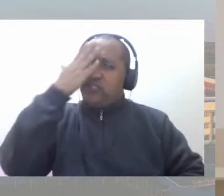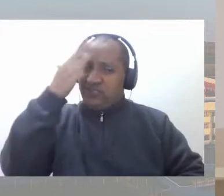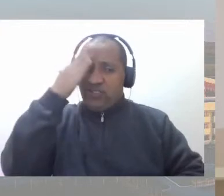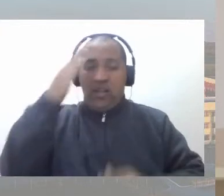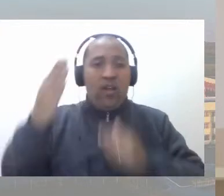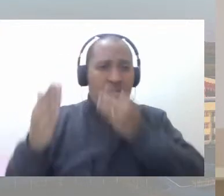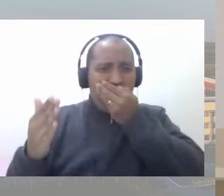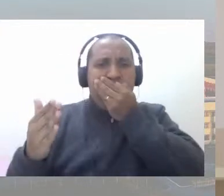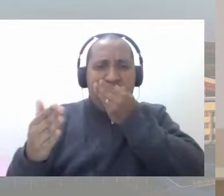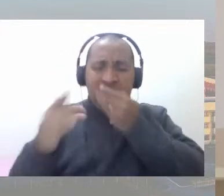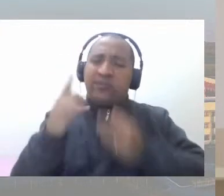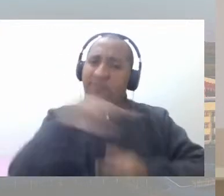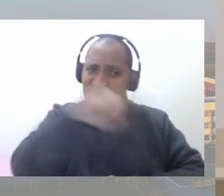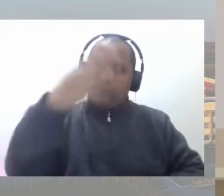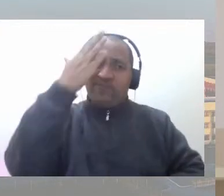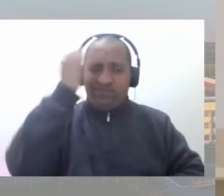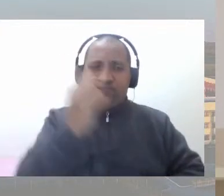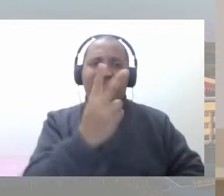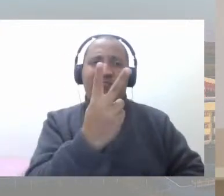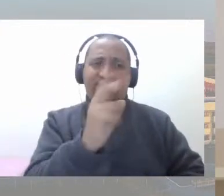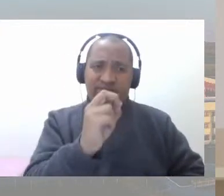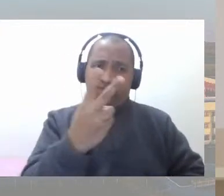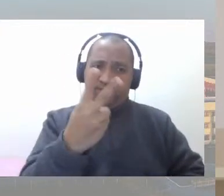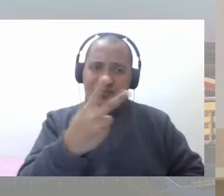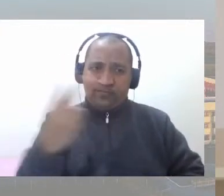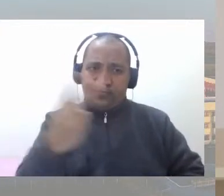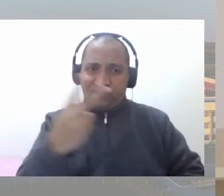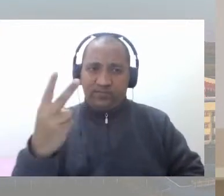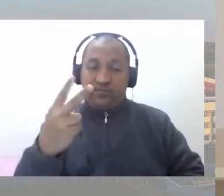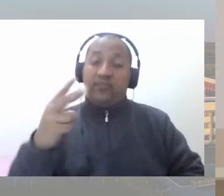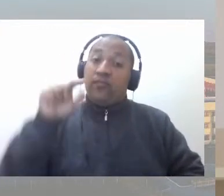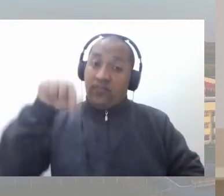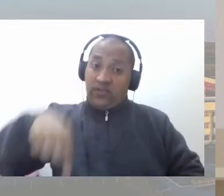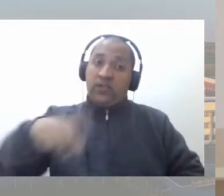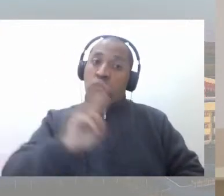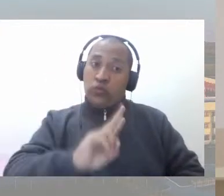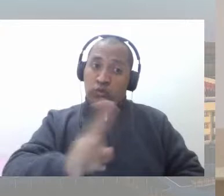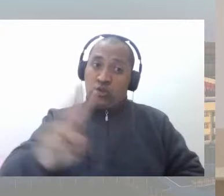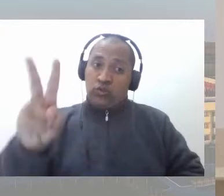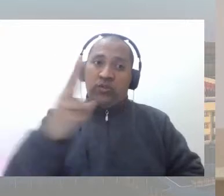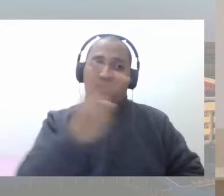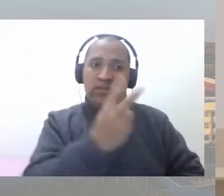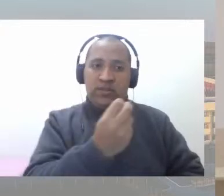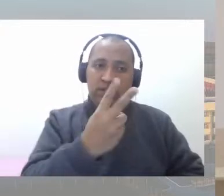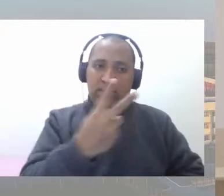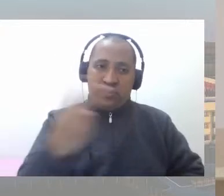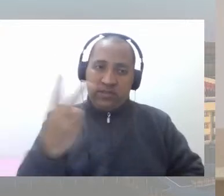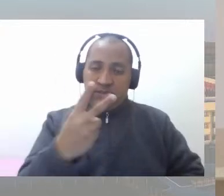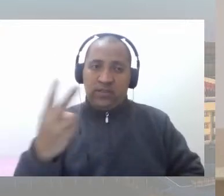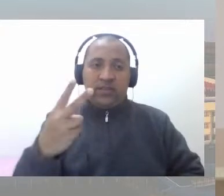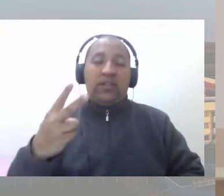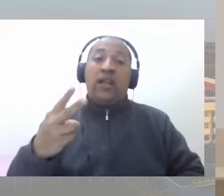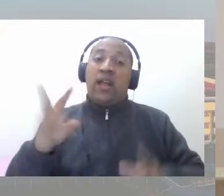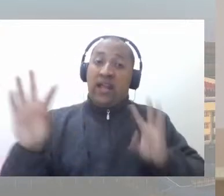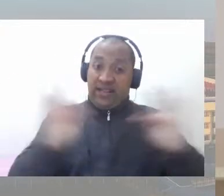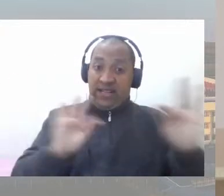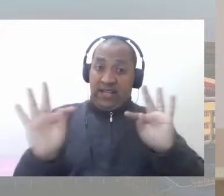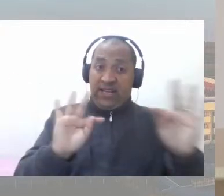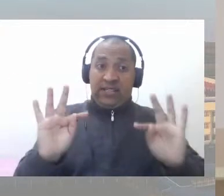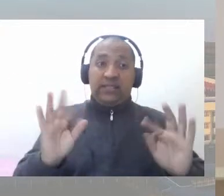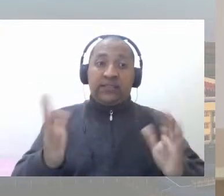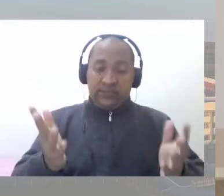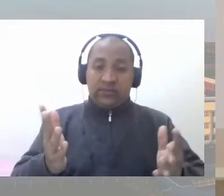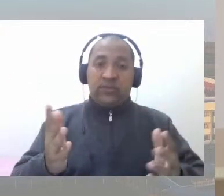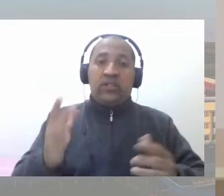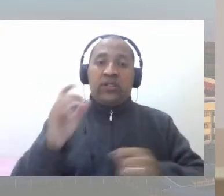foi 2022. Né? Aliás, nós ainda estamos em 2022. Se a gente for falar tecnicamente, né,